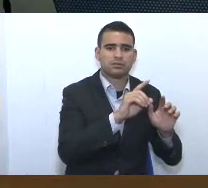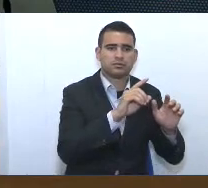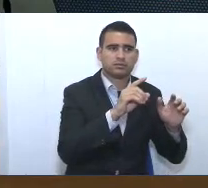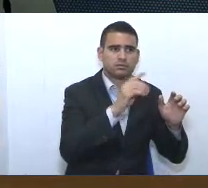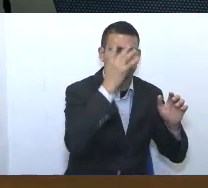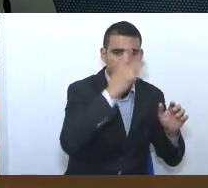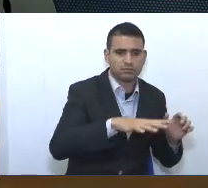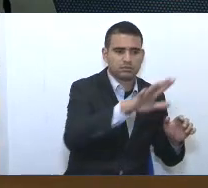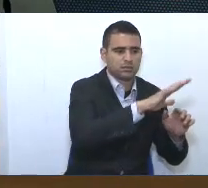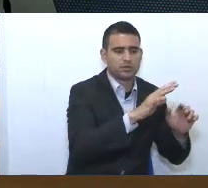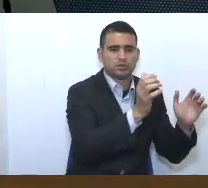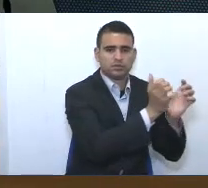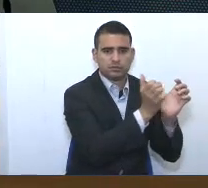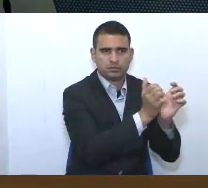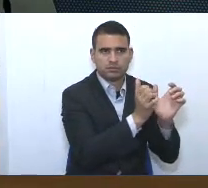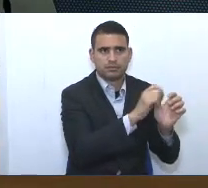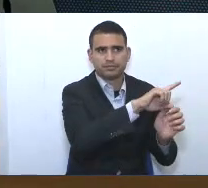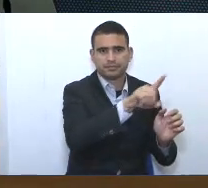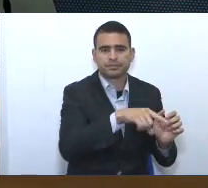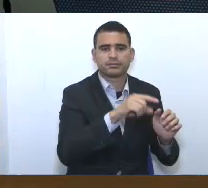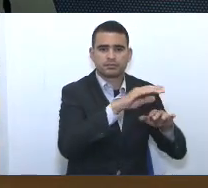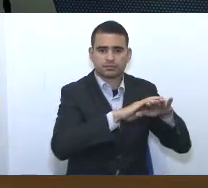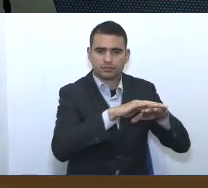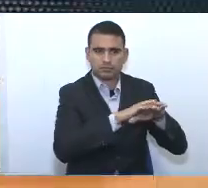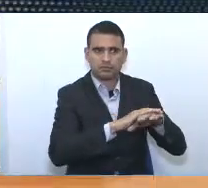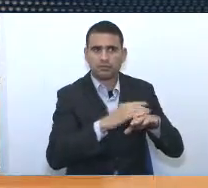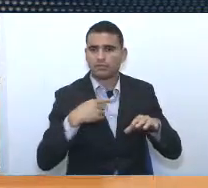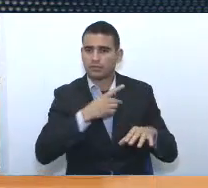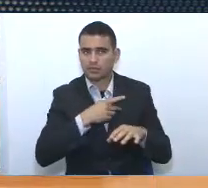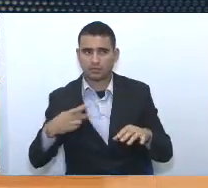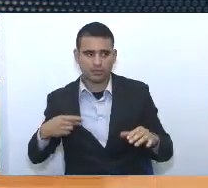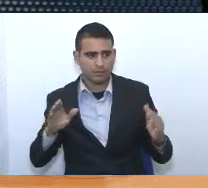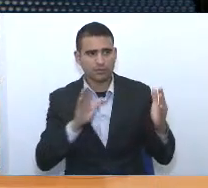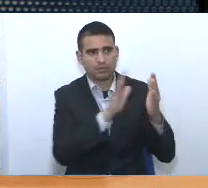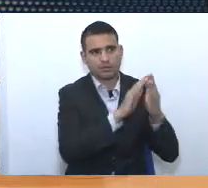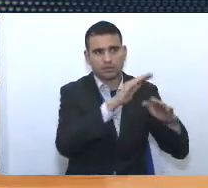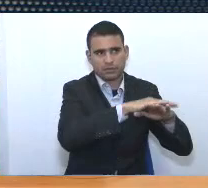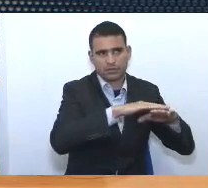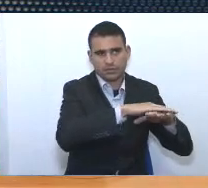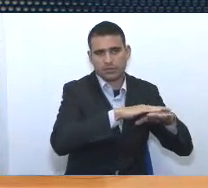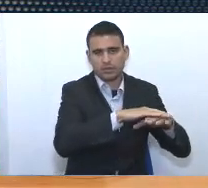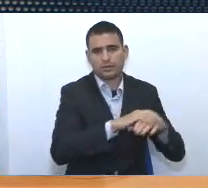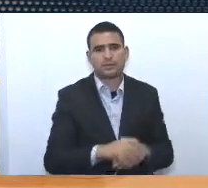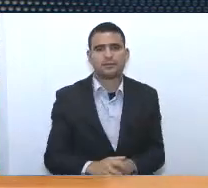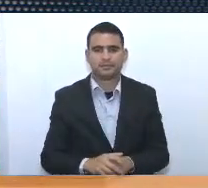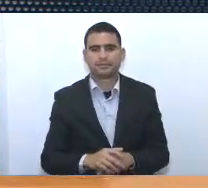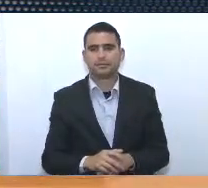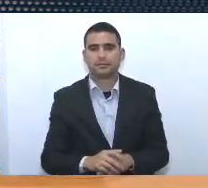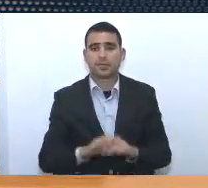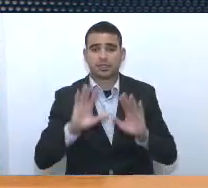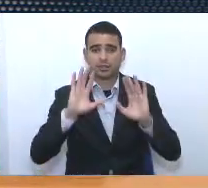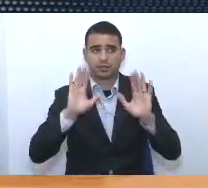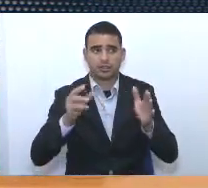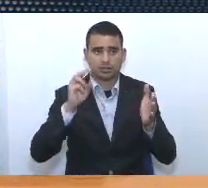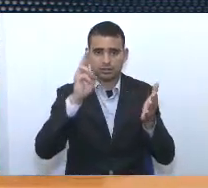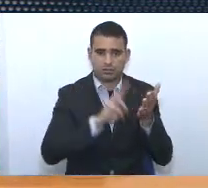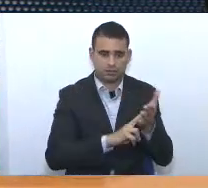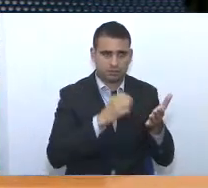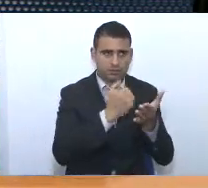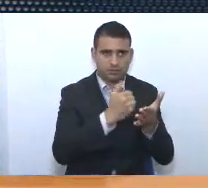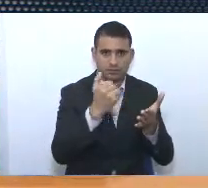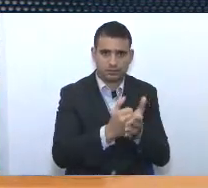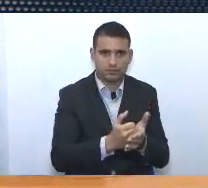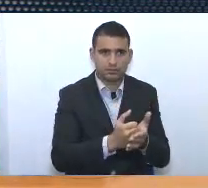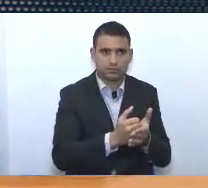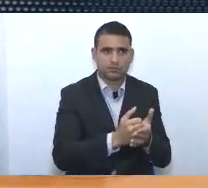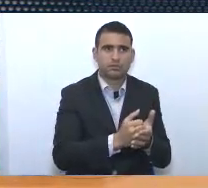o proprietário. Então, nesta reserva de lotes que foi feito, já há um documento próprio